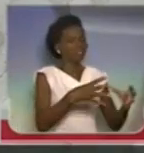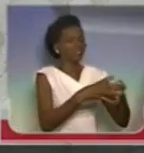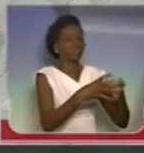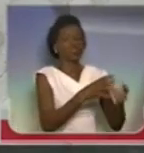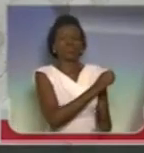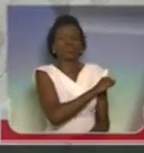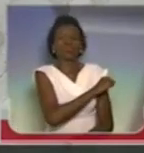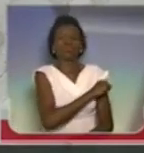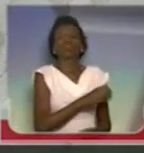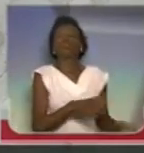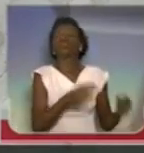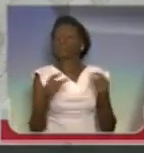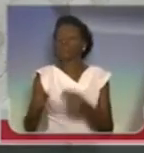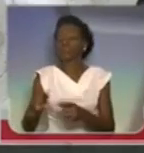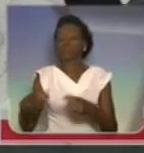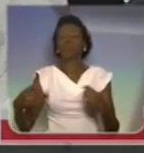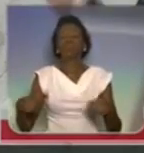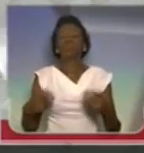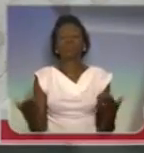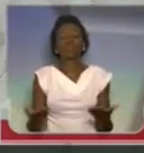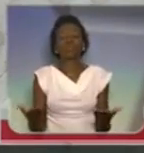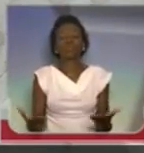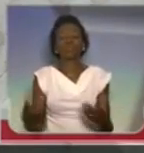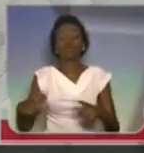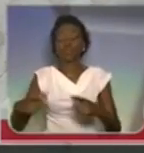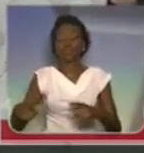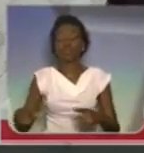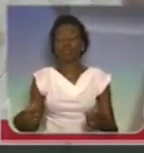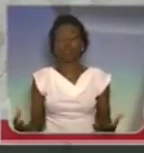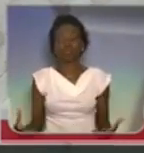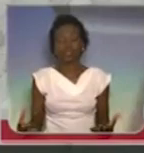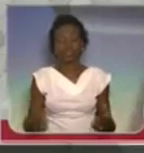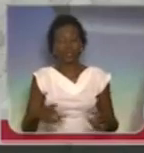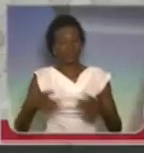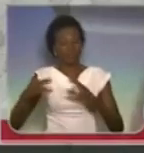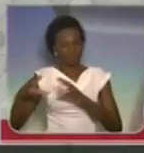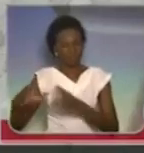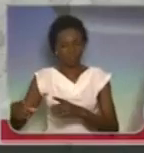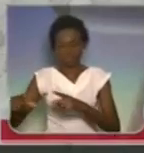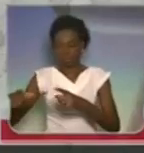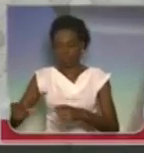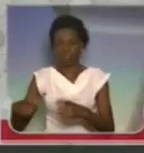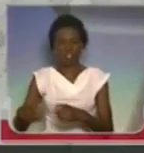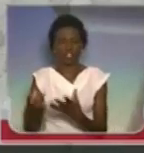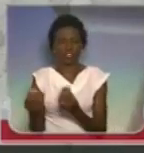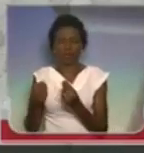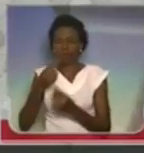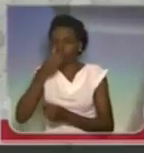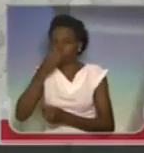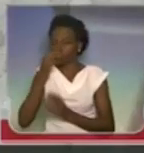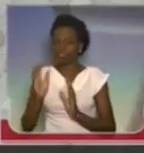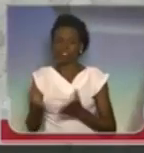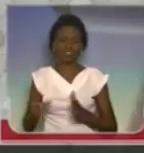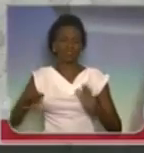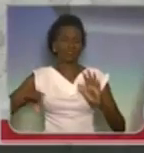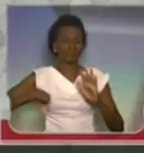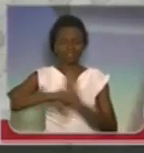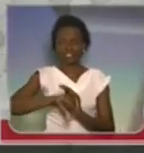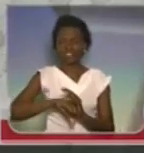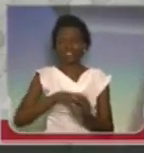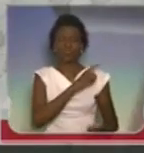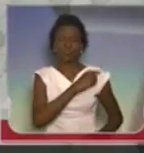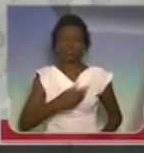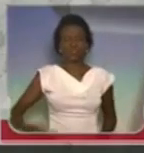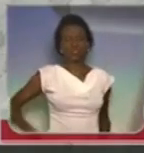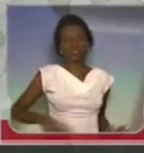estão com a superlotação de salas é um crime senhor presidente é um crime que o governador está fazendo contra a educação do estado de